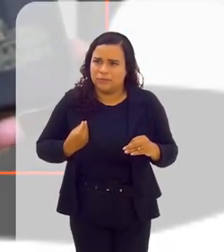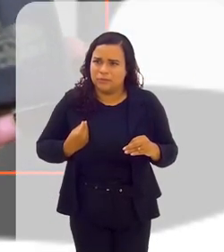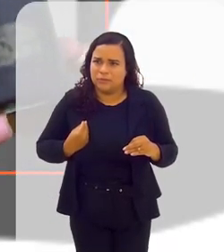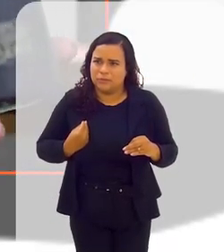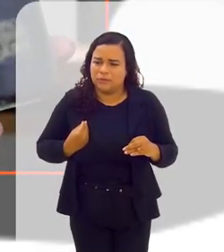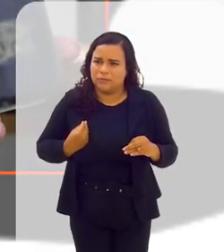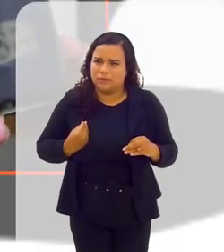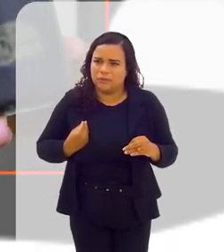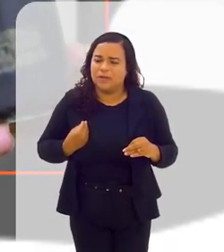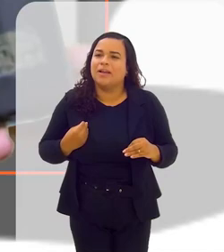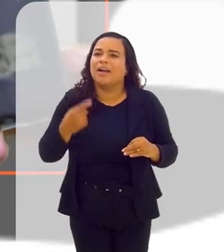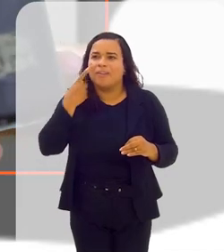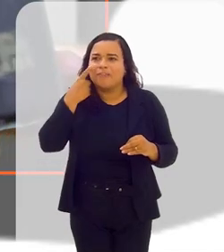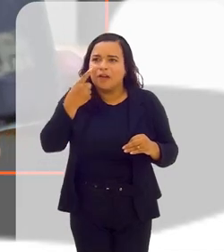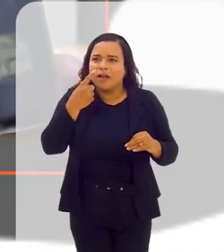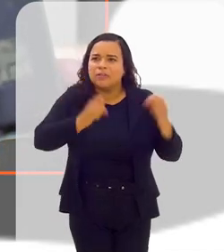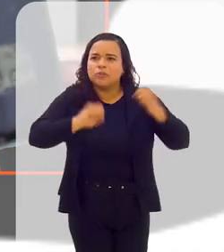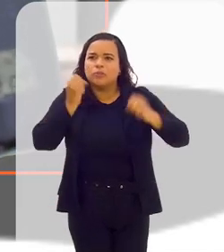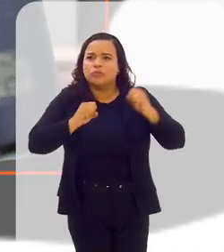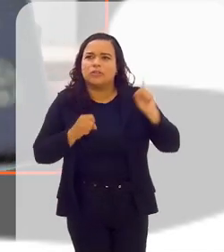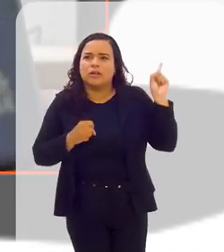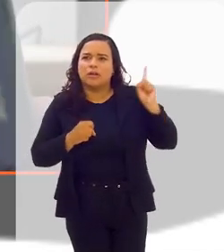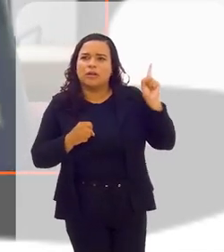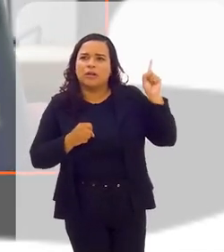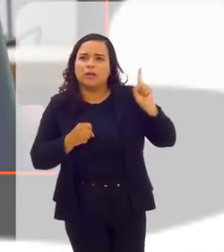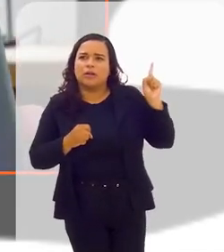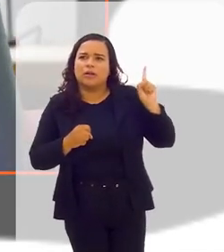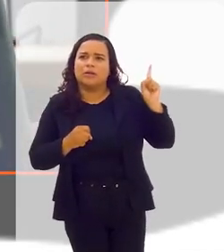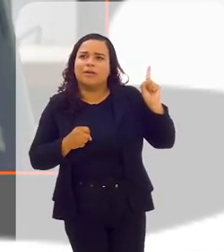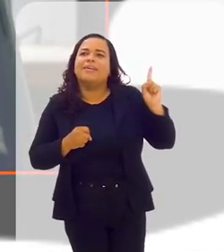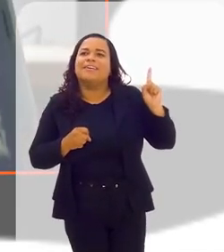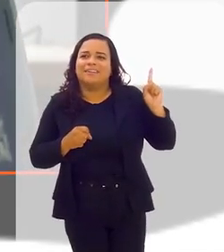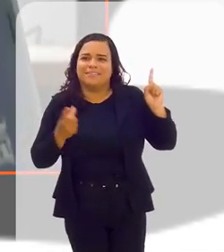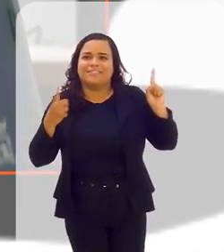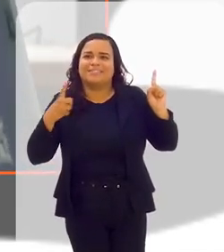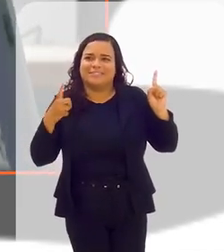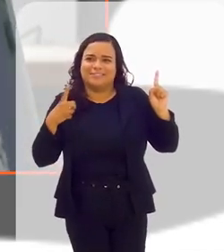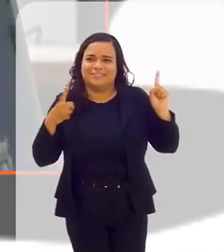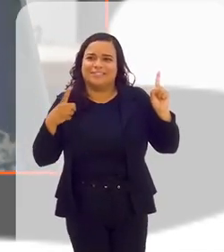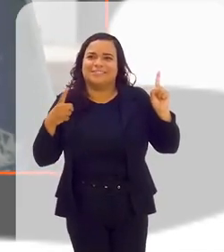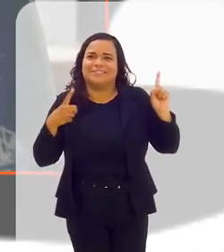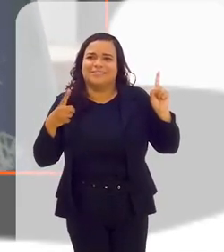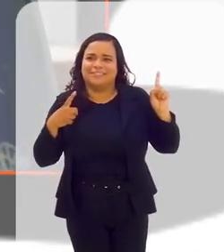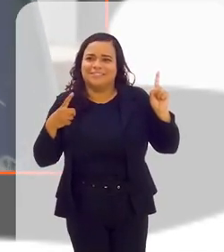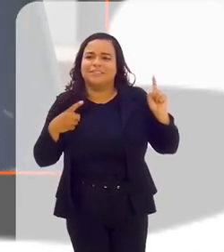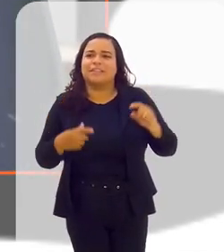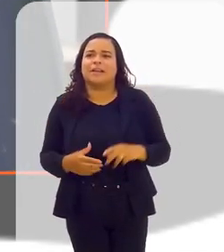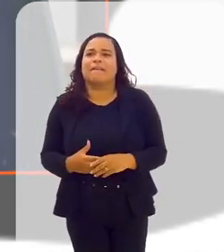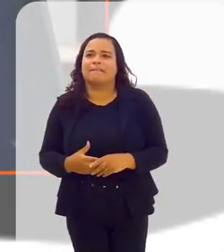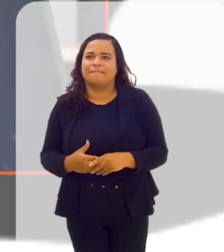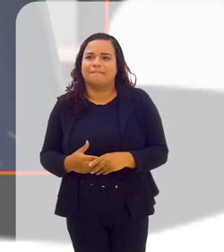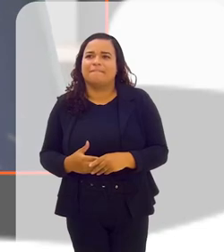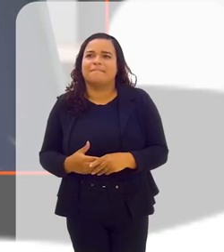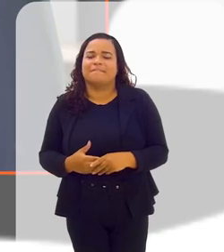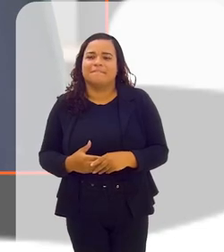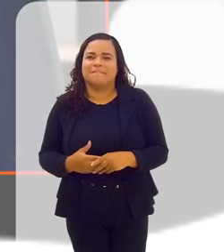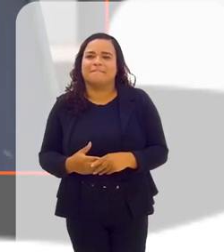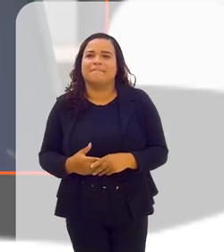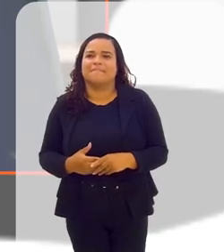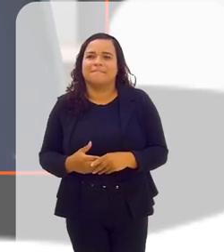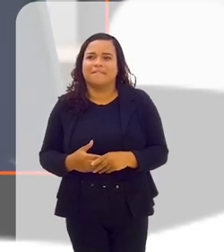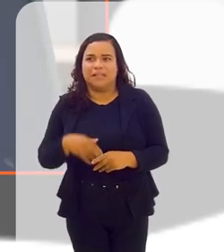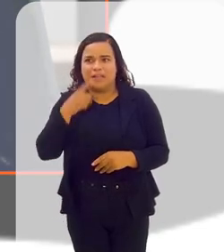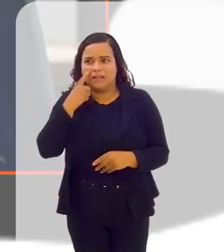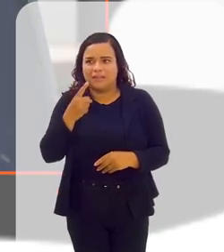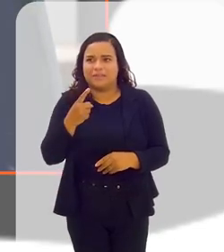que aqui. beleza. Deixa eu pegar aqui, porque também eu tenho. Ó, aqui, ó, indústria, tá escrito aqui, ó, indústria. Olha lá que maravilha, tá vendo? Indústria